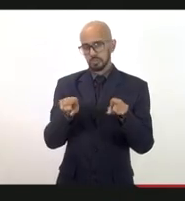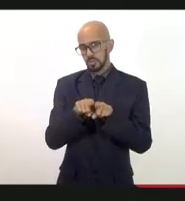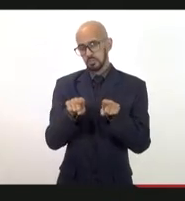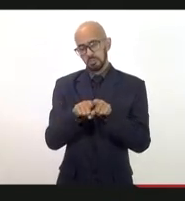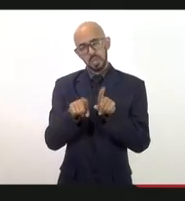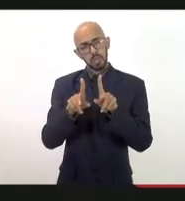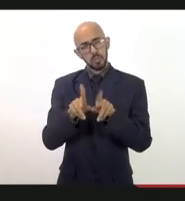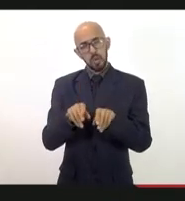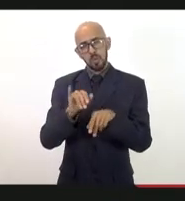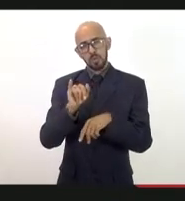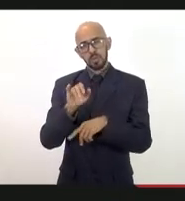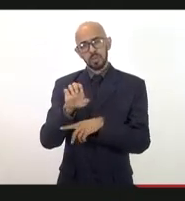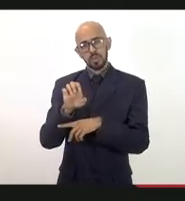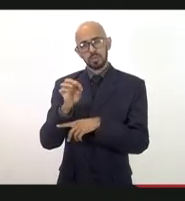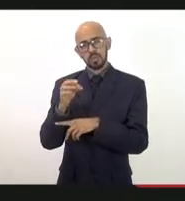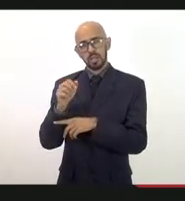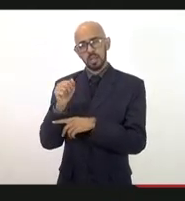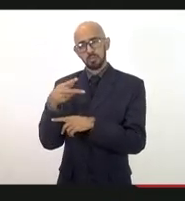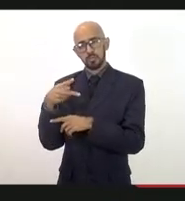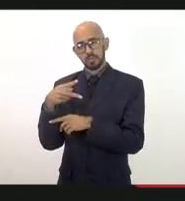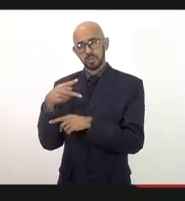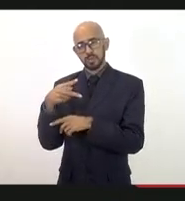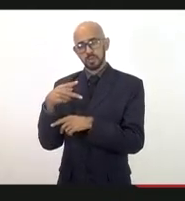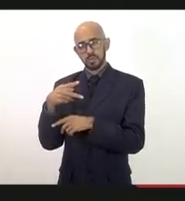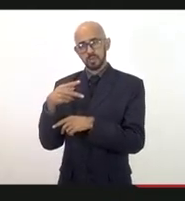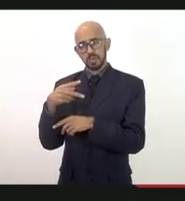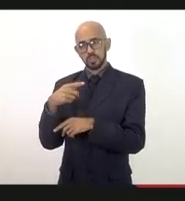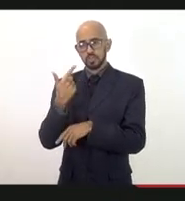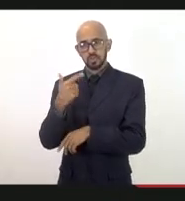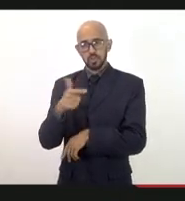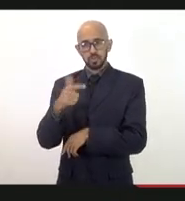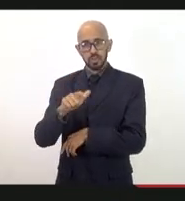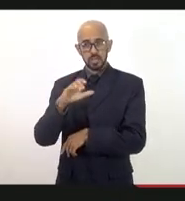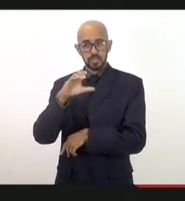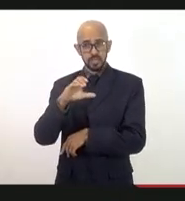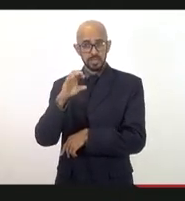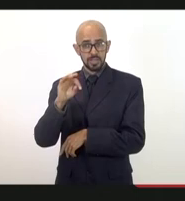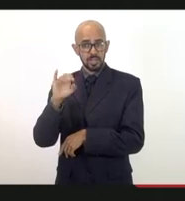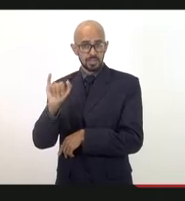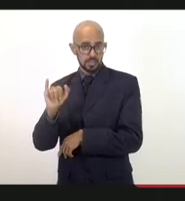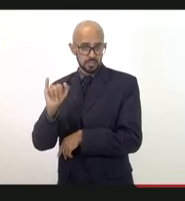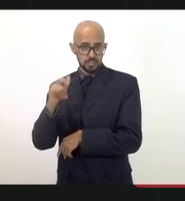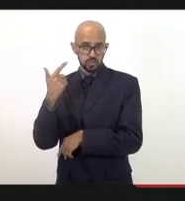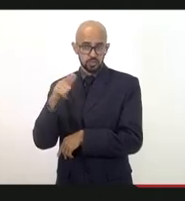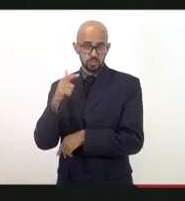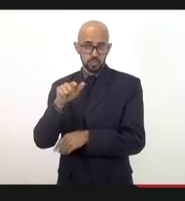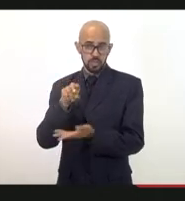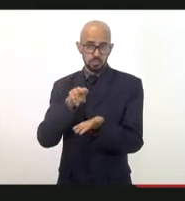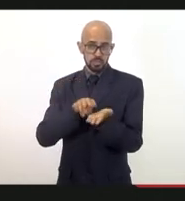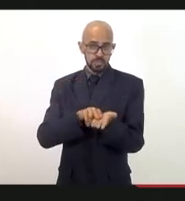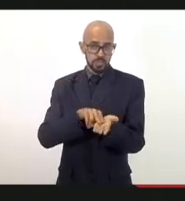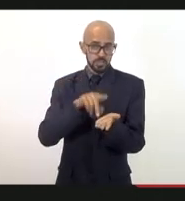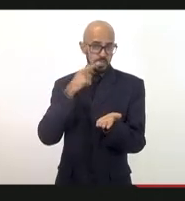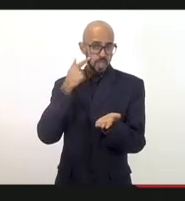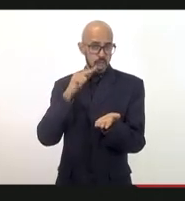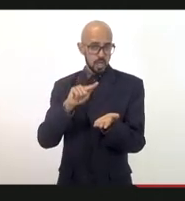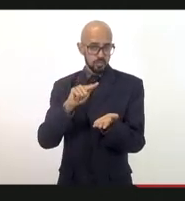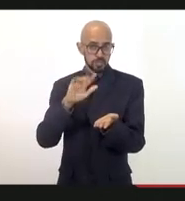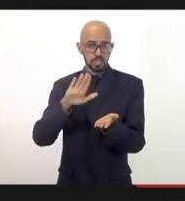o IETAP. A gente não tem CTI, a gente não tem unidade de pacientes graves, óbvio que nossos